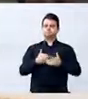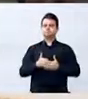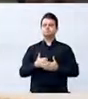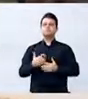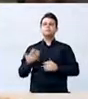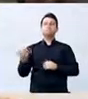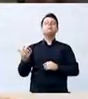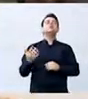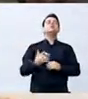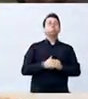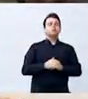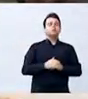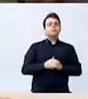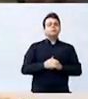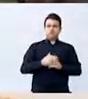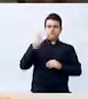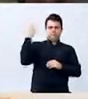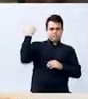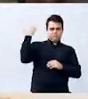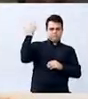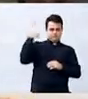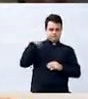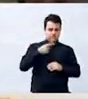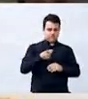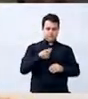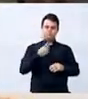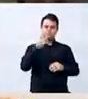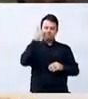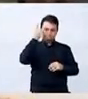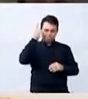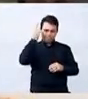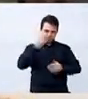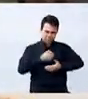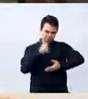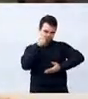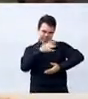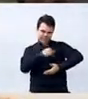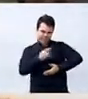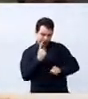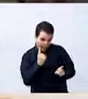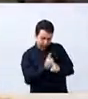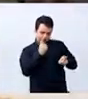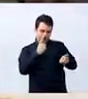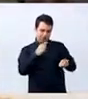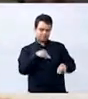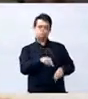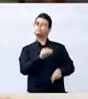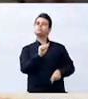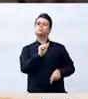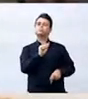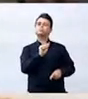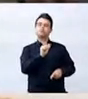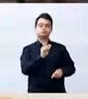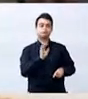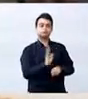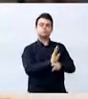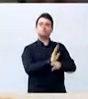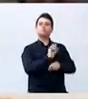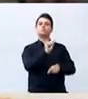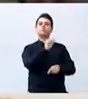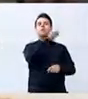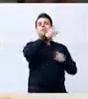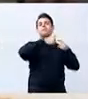fez muita diferença nesse início, além do vínculo que foi criado, foi a maneira com que o médico me